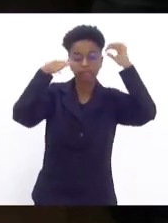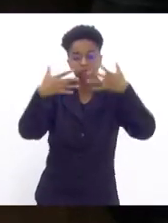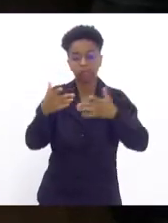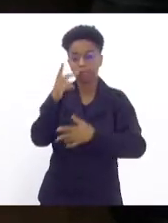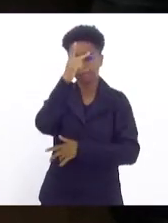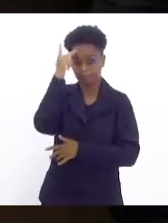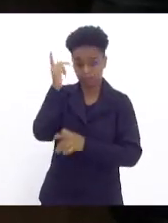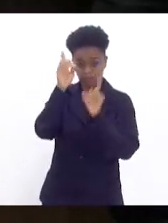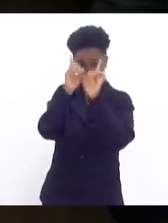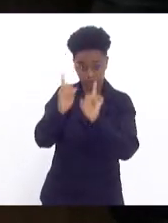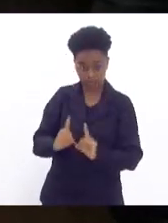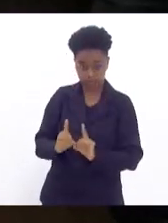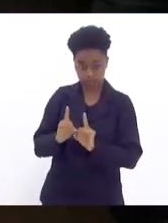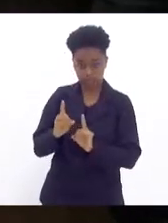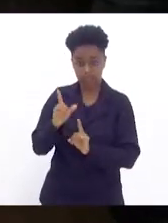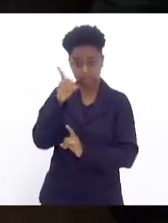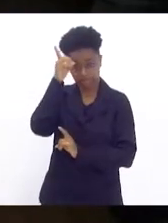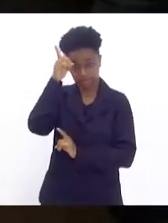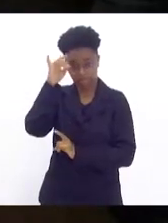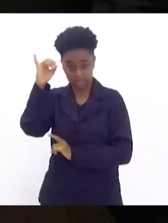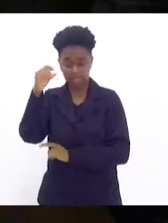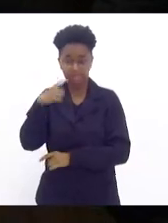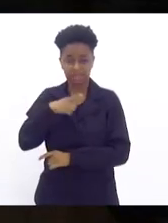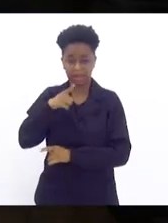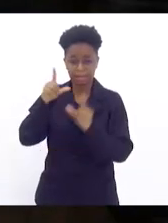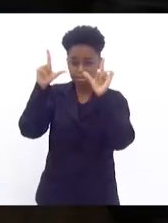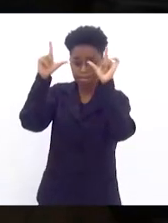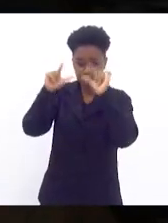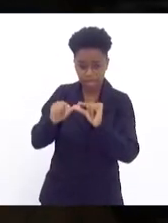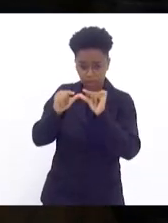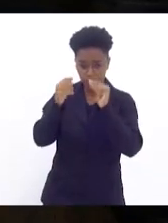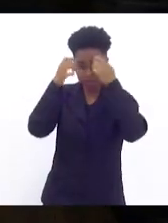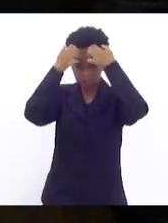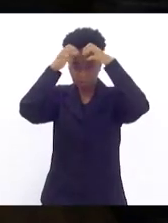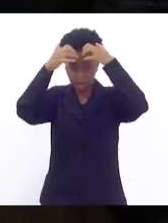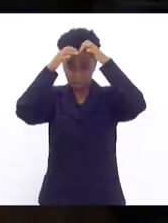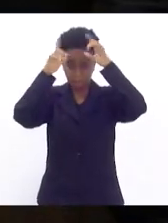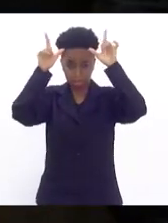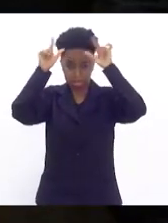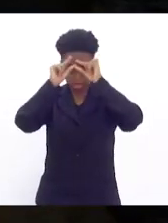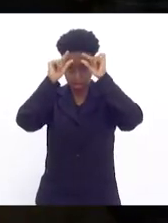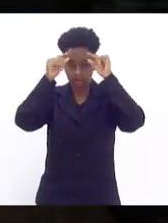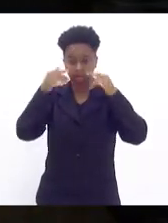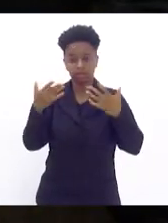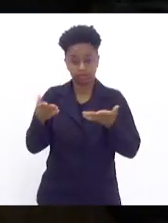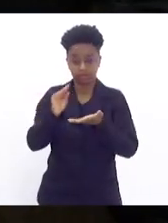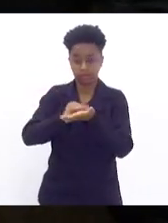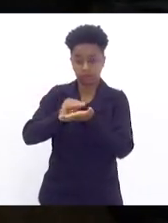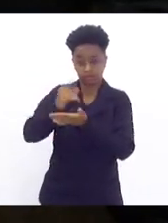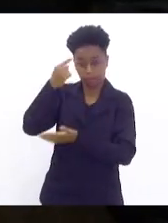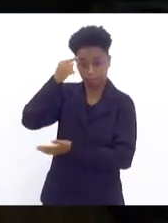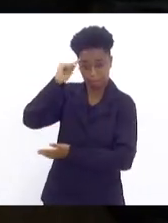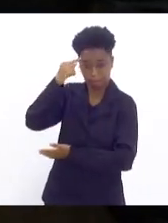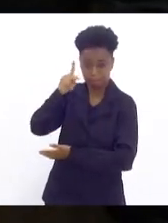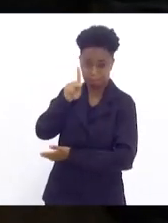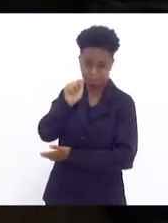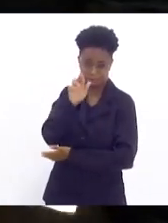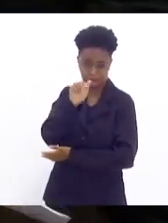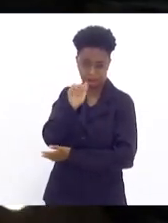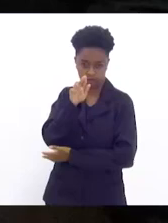deficiência mental tem menos parafuso né Tá faltando parafuso e